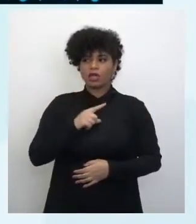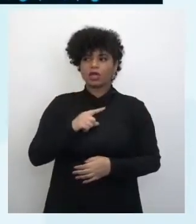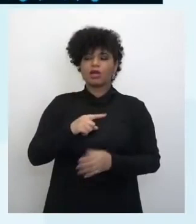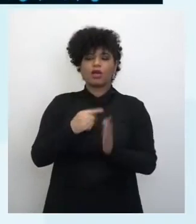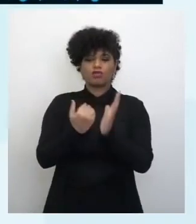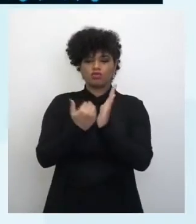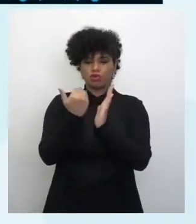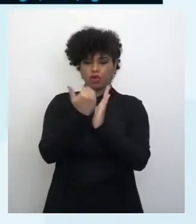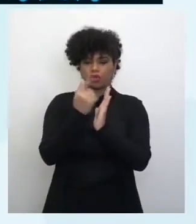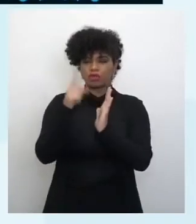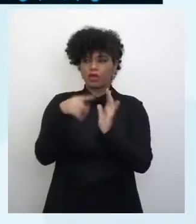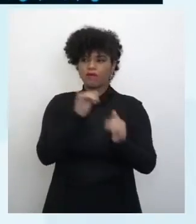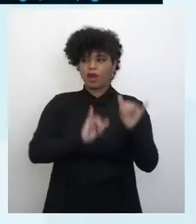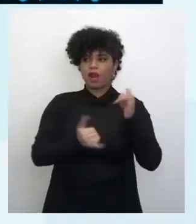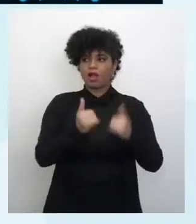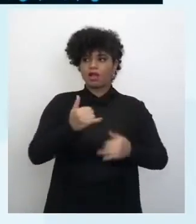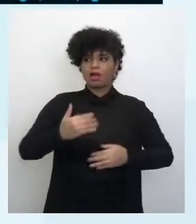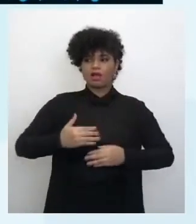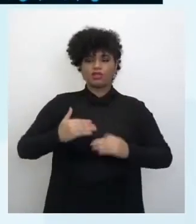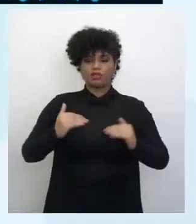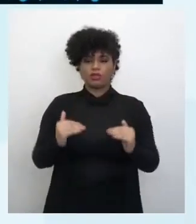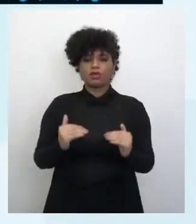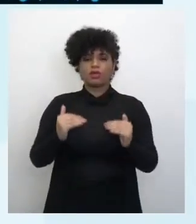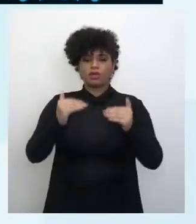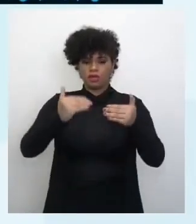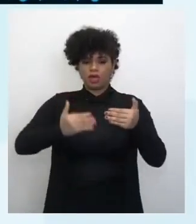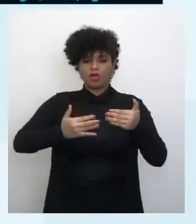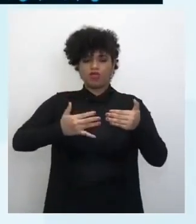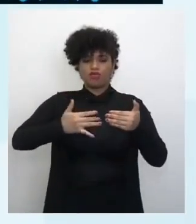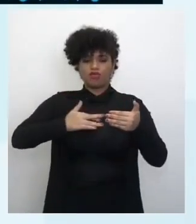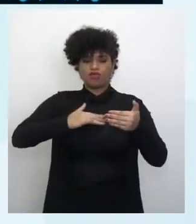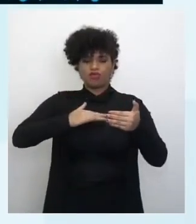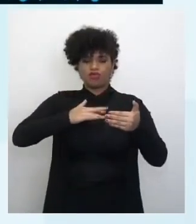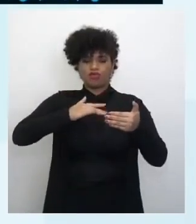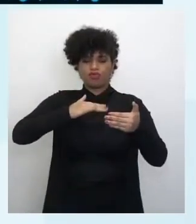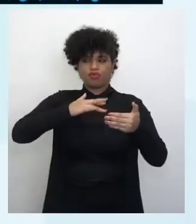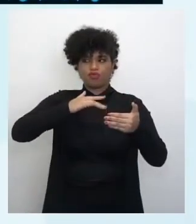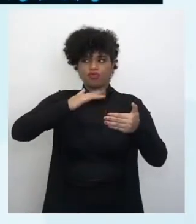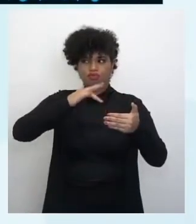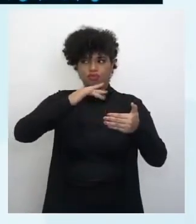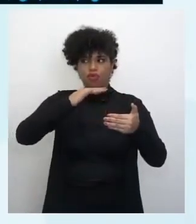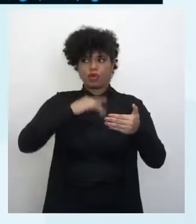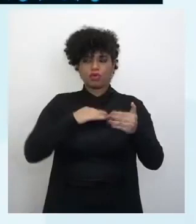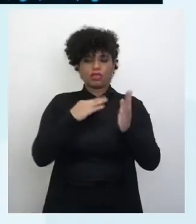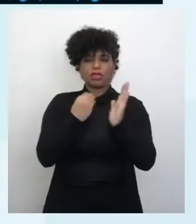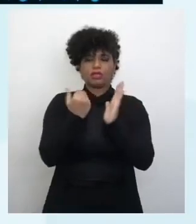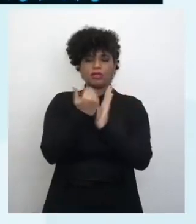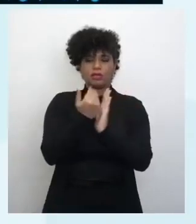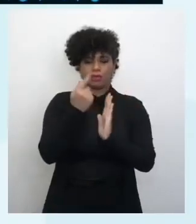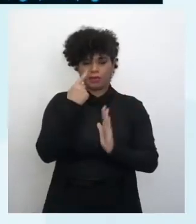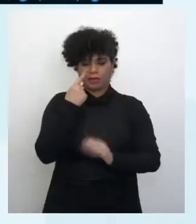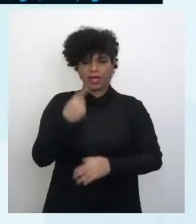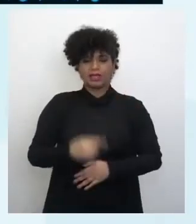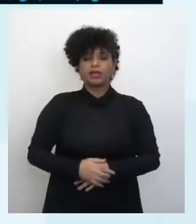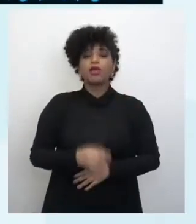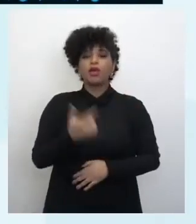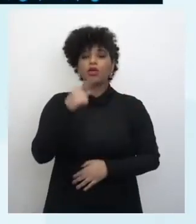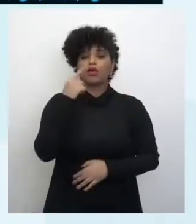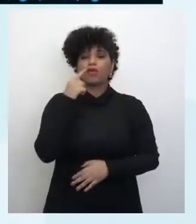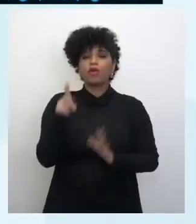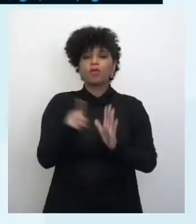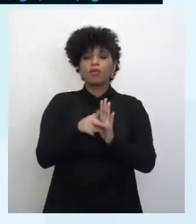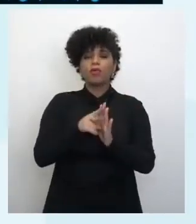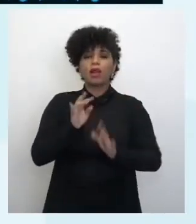viu sobre hidrelétrica, termoelétrica, e o impacto que ela causava no ambiente, e as fontes alternativas de obtenção de